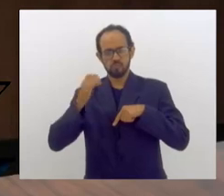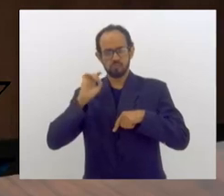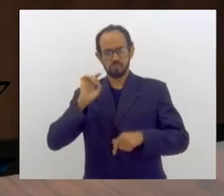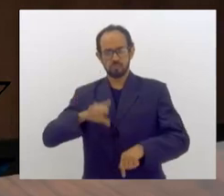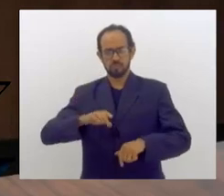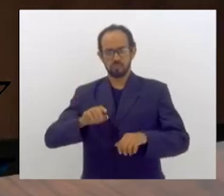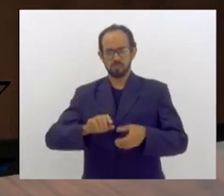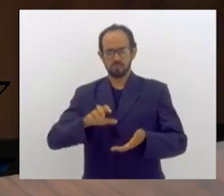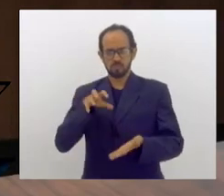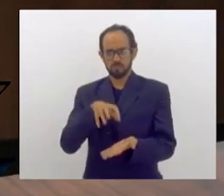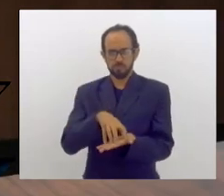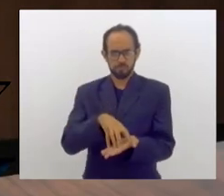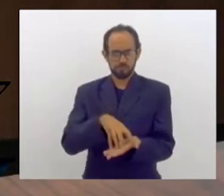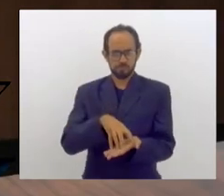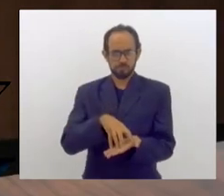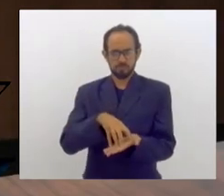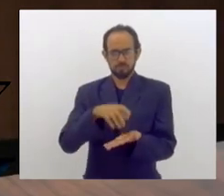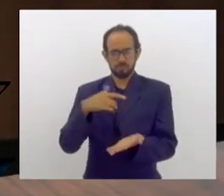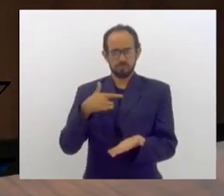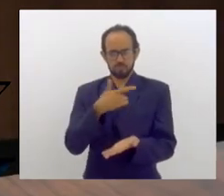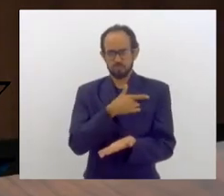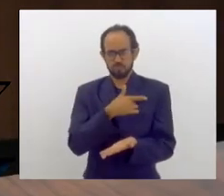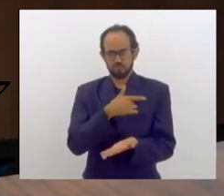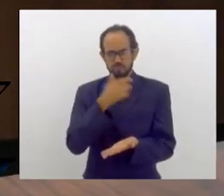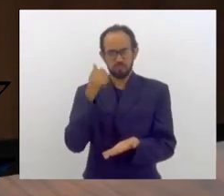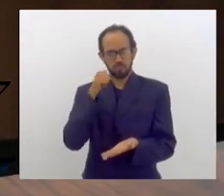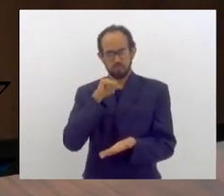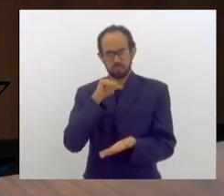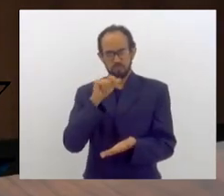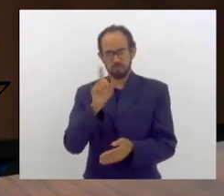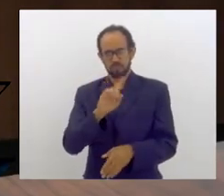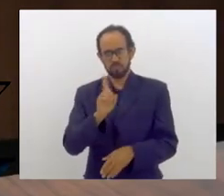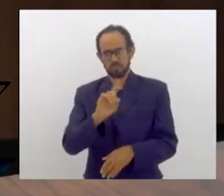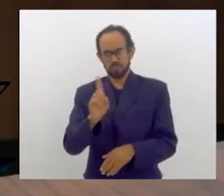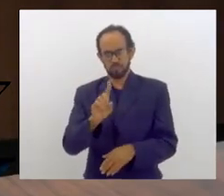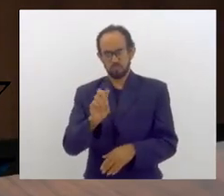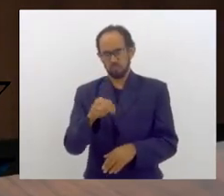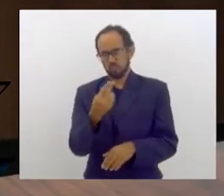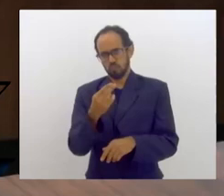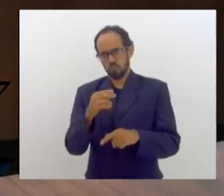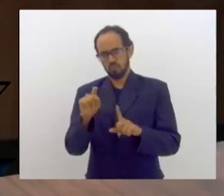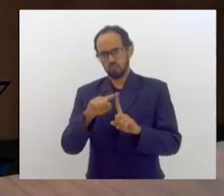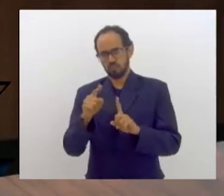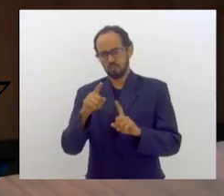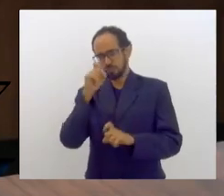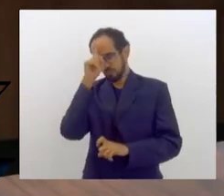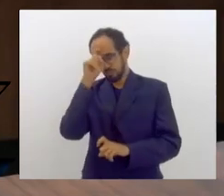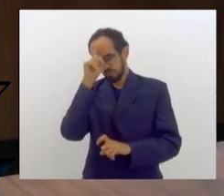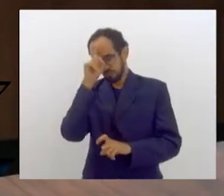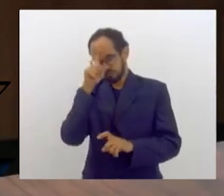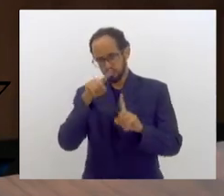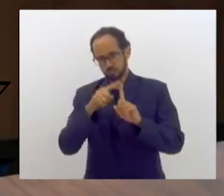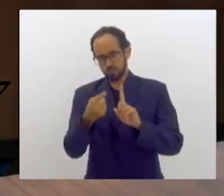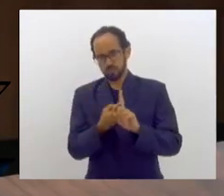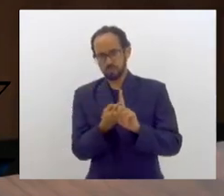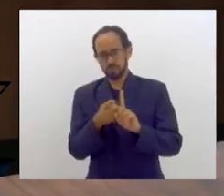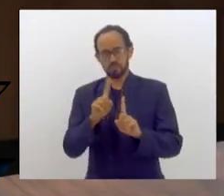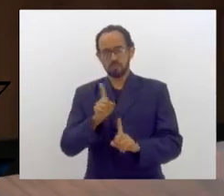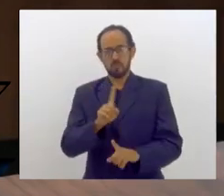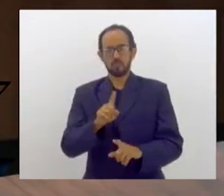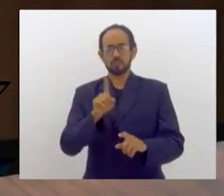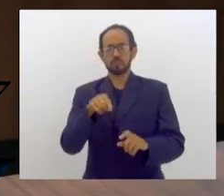de saúde para as mulheres, não é só para as maternidades, mas sim para todas as